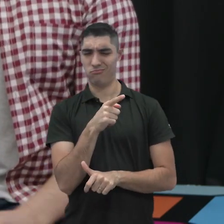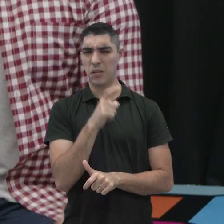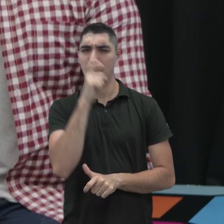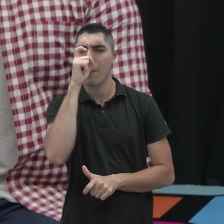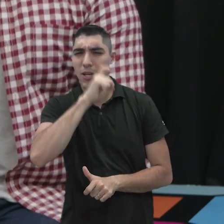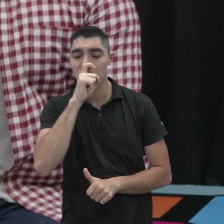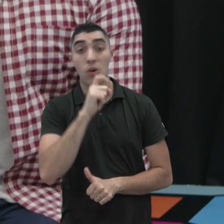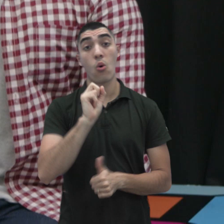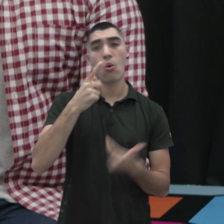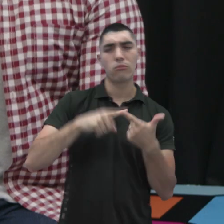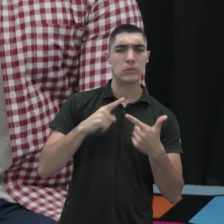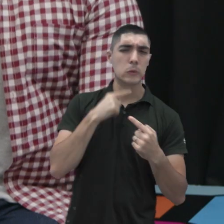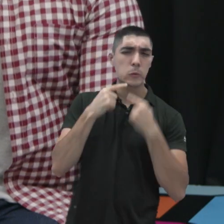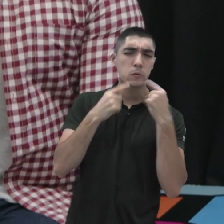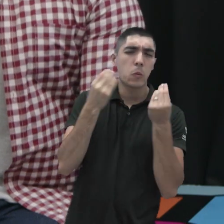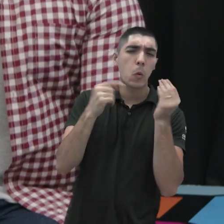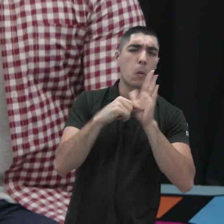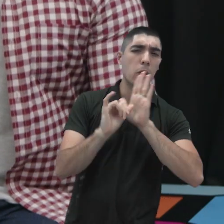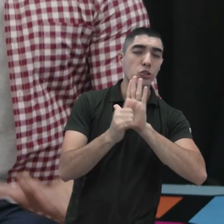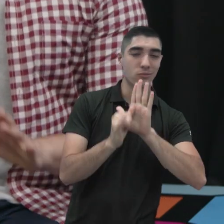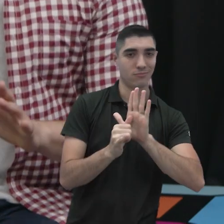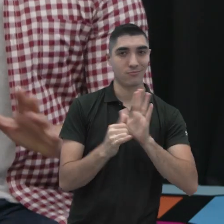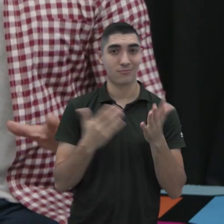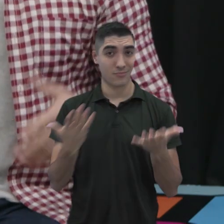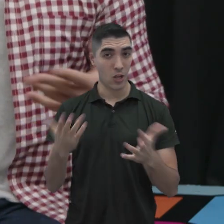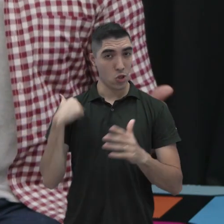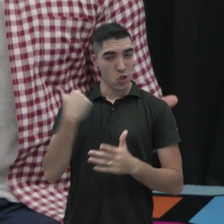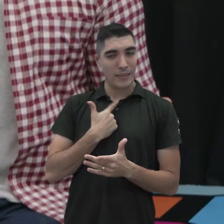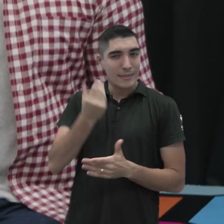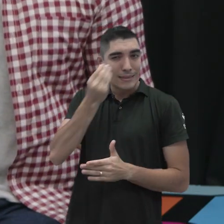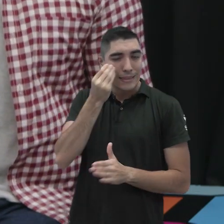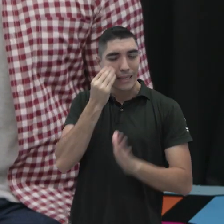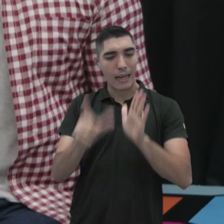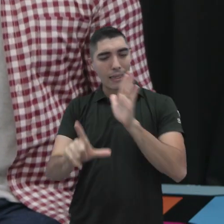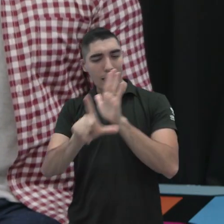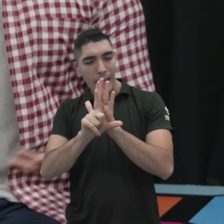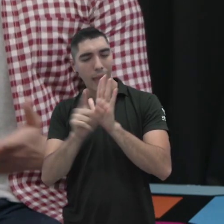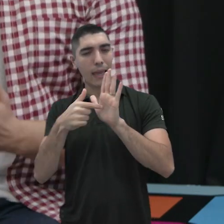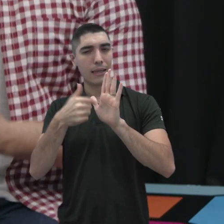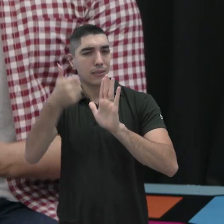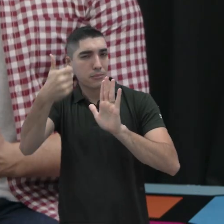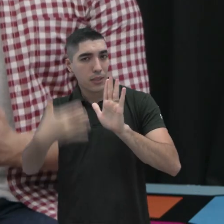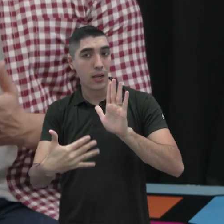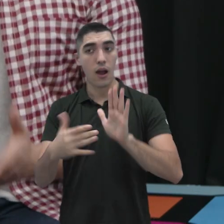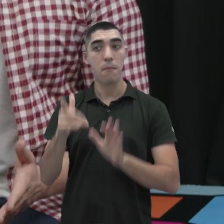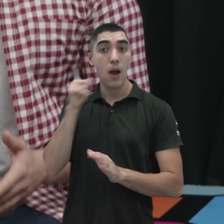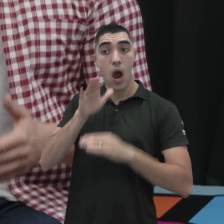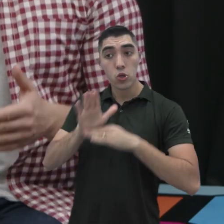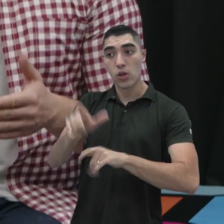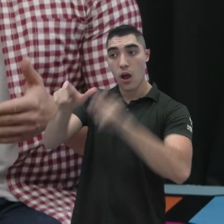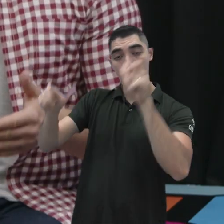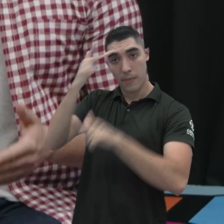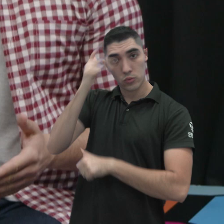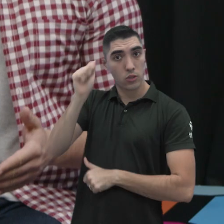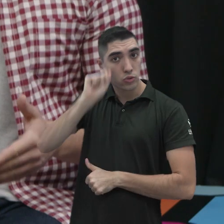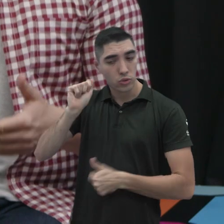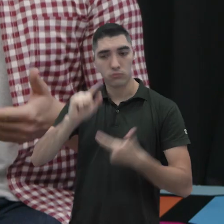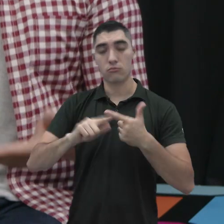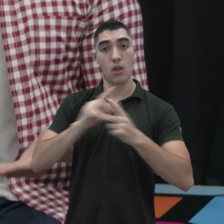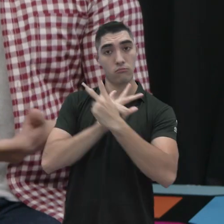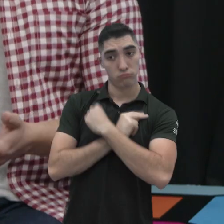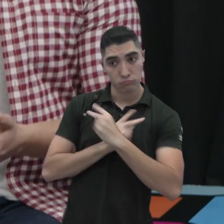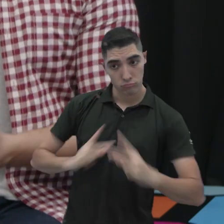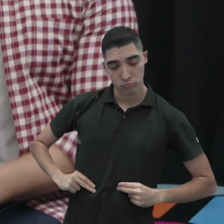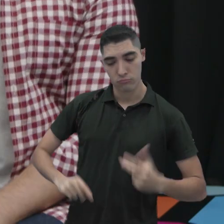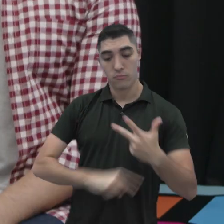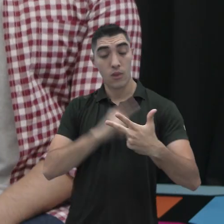dúvidas sobre como elas realmente funcionam. Então vamos tentar explicar como é que essas leis ajudam artistas, produtores culturais e até